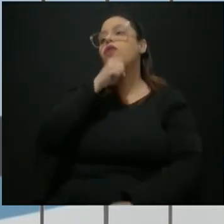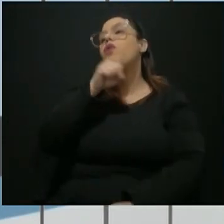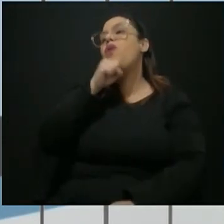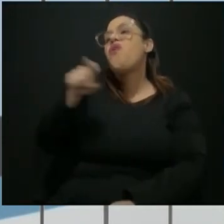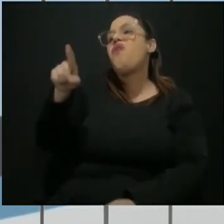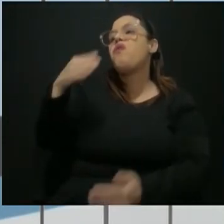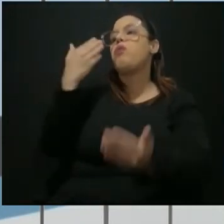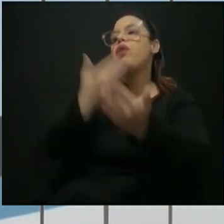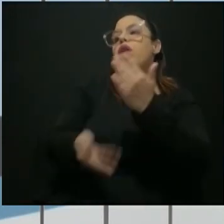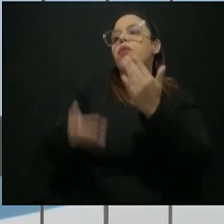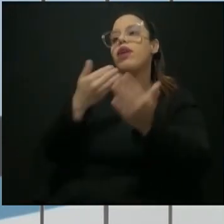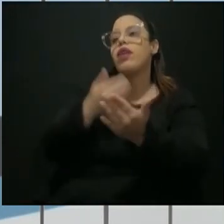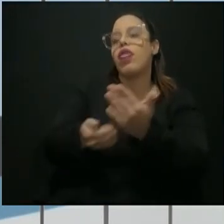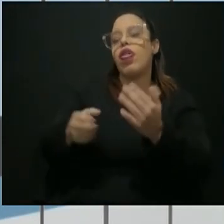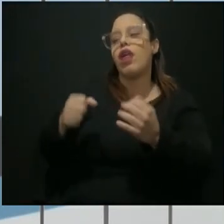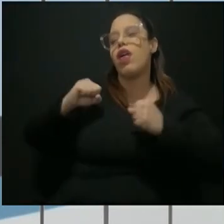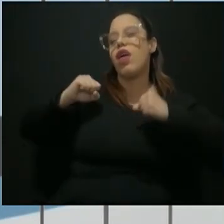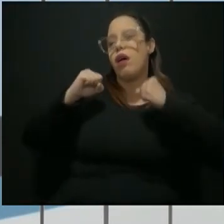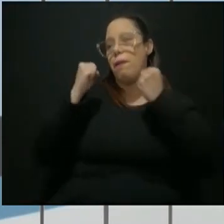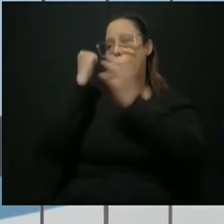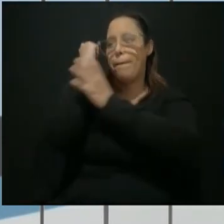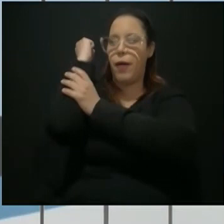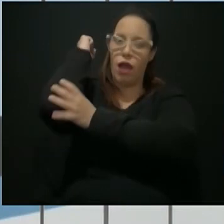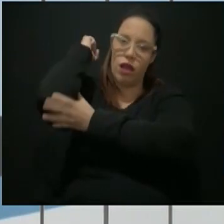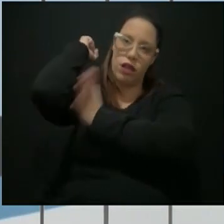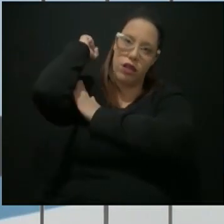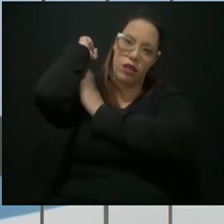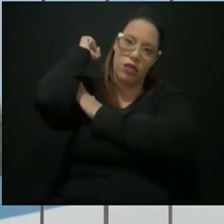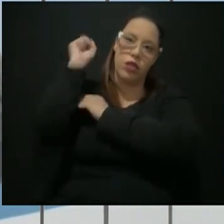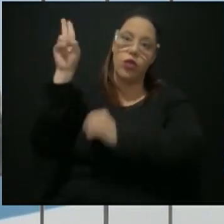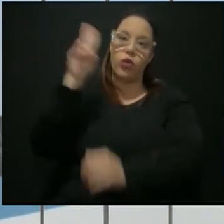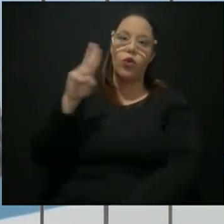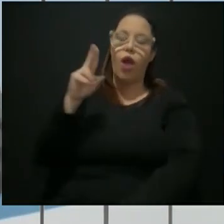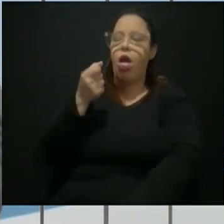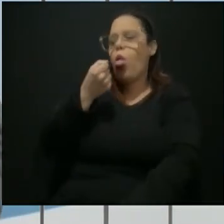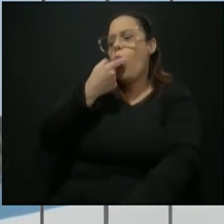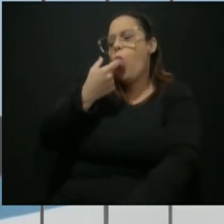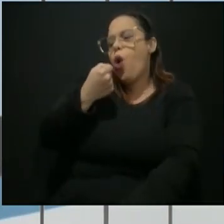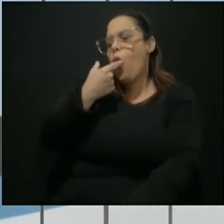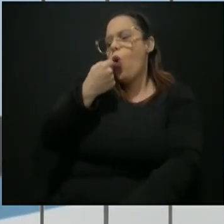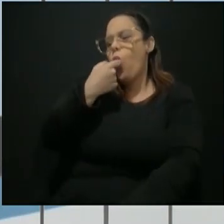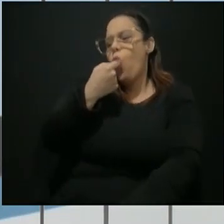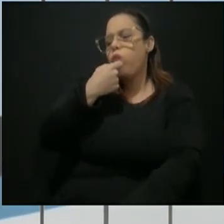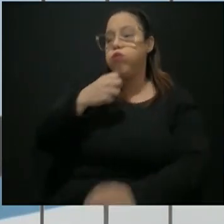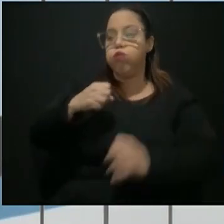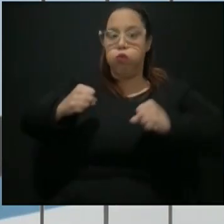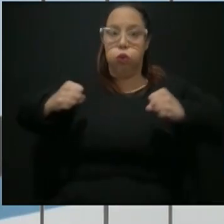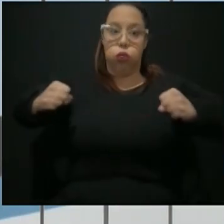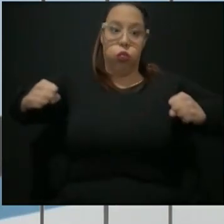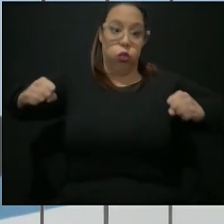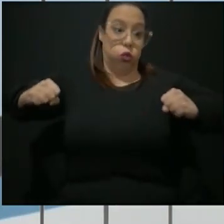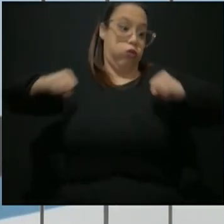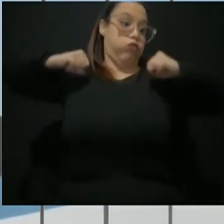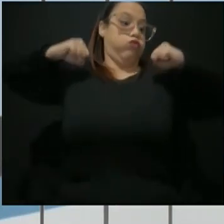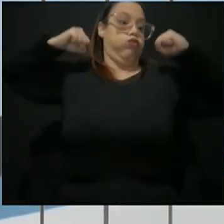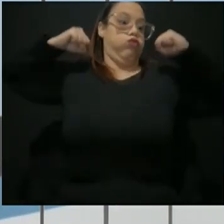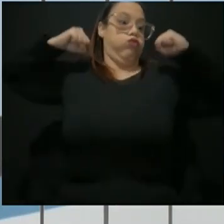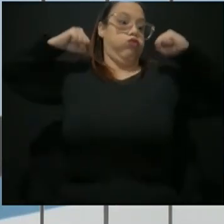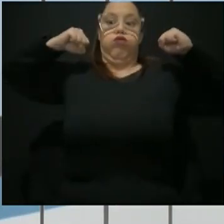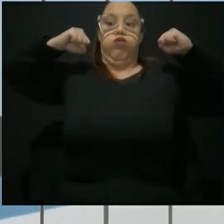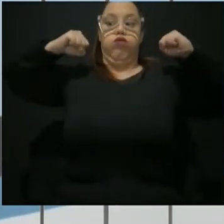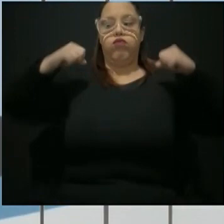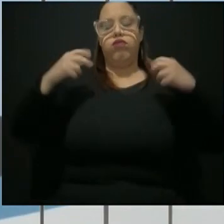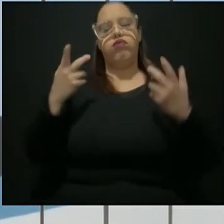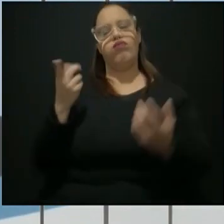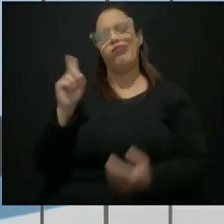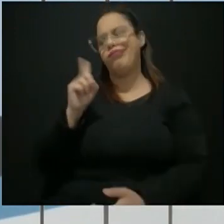muscular. Então a pessoa começa a usar esteroide anabolizante, fica gigante, né? E isso não tem nada a ver com o processo de